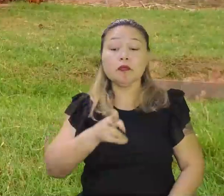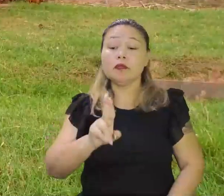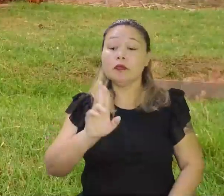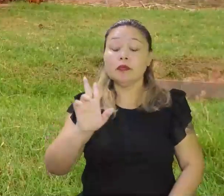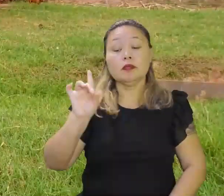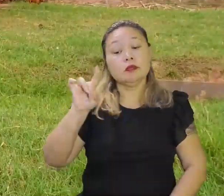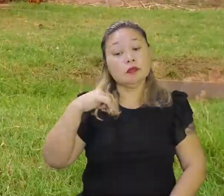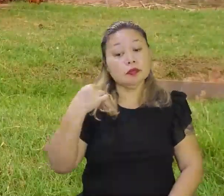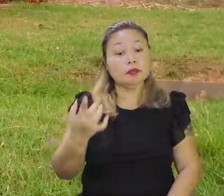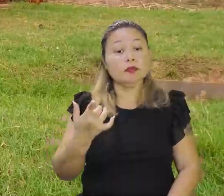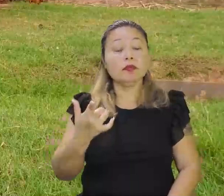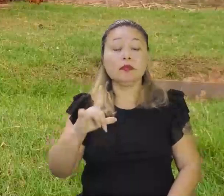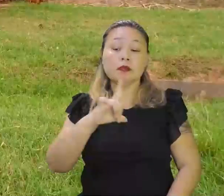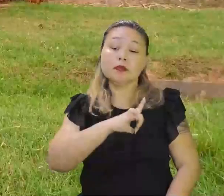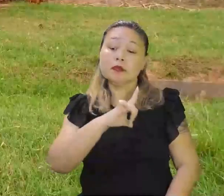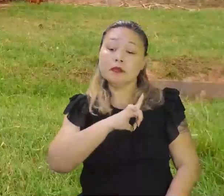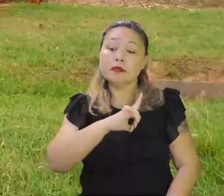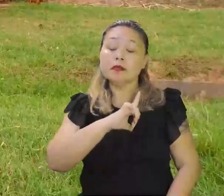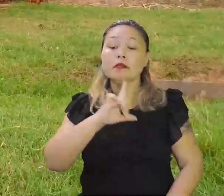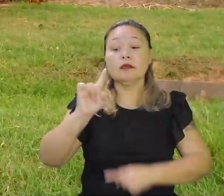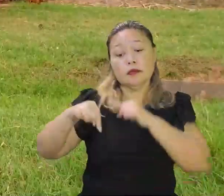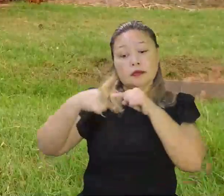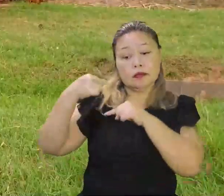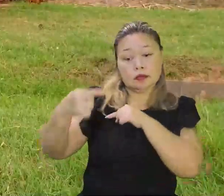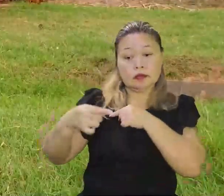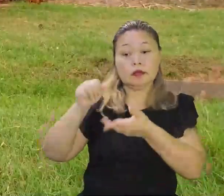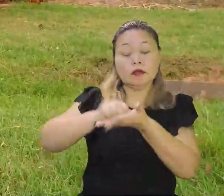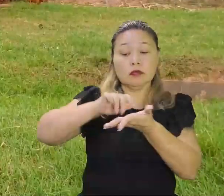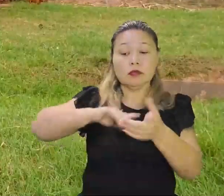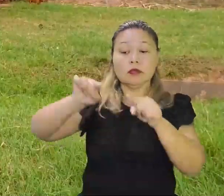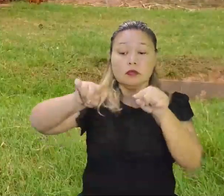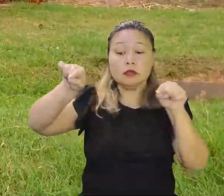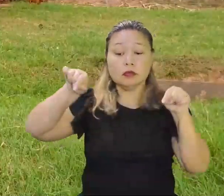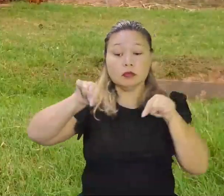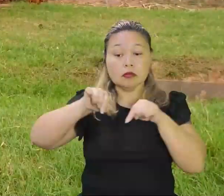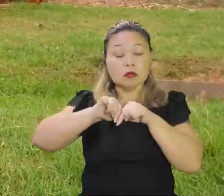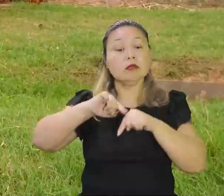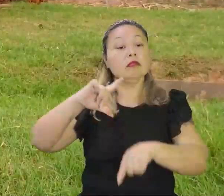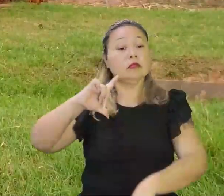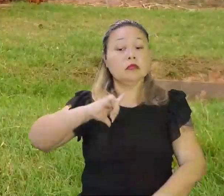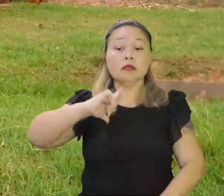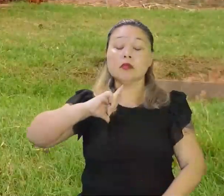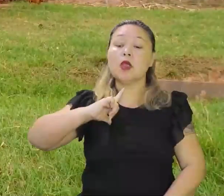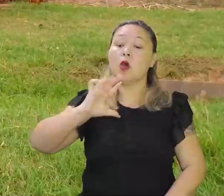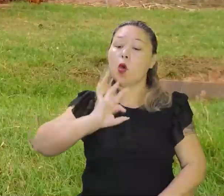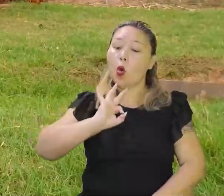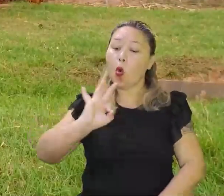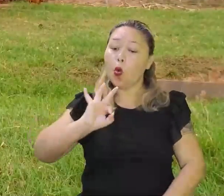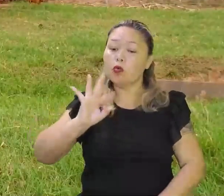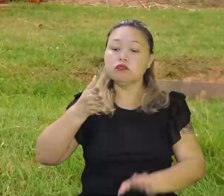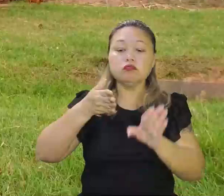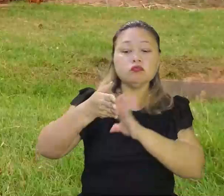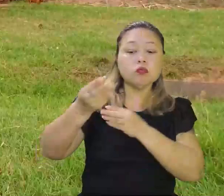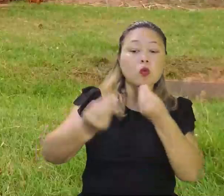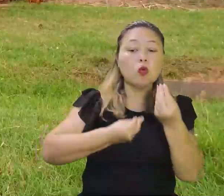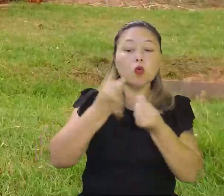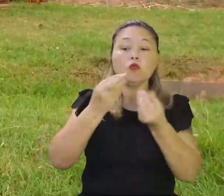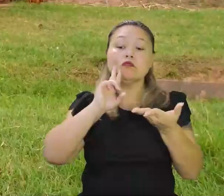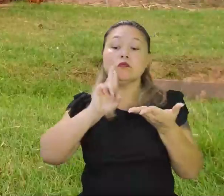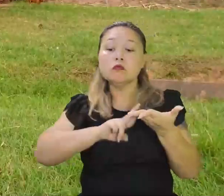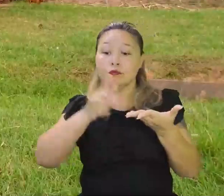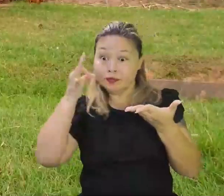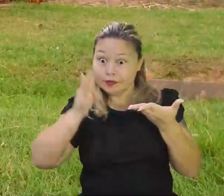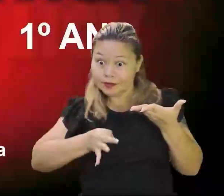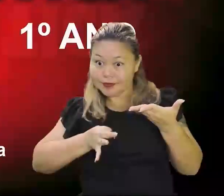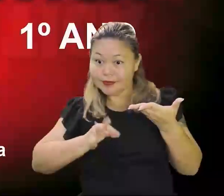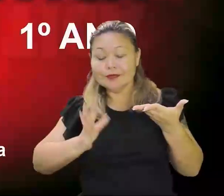fogem da aula, tá? Temos exemplos para depois, nas atividades de sala, vocês terem já um norte, uma orientação de como resolver, certinho? Certinho. Vamos